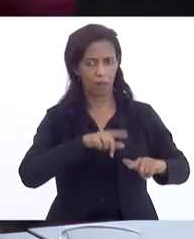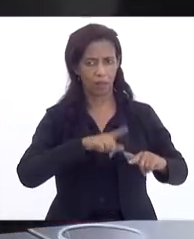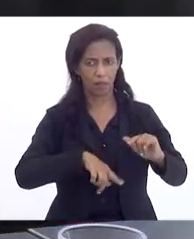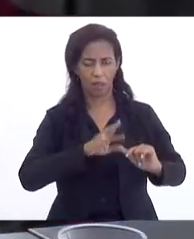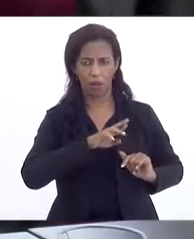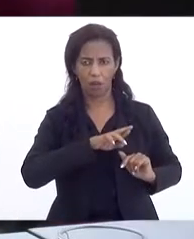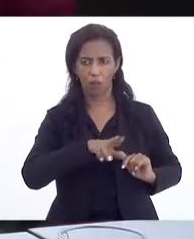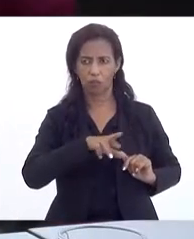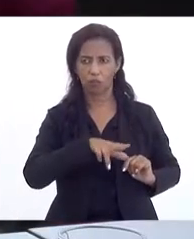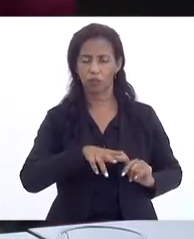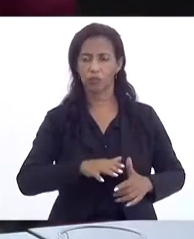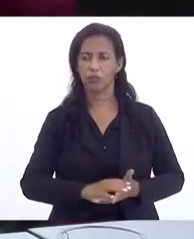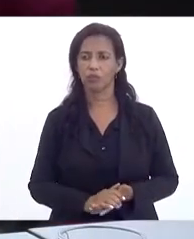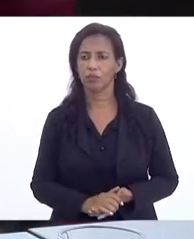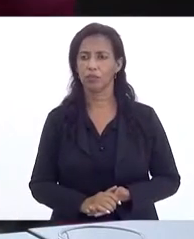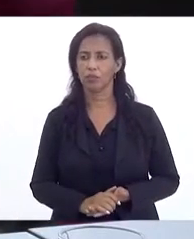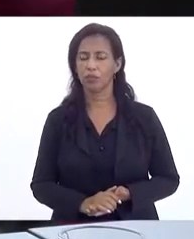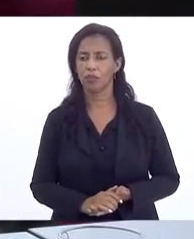estão